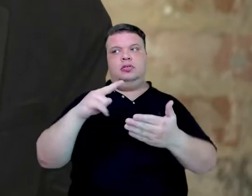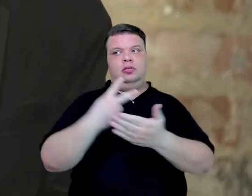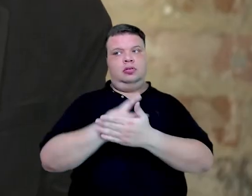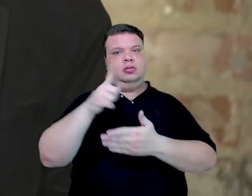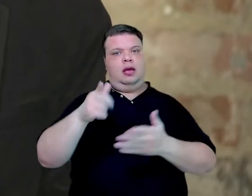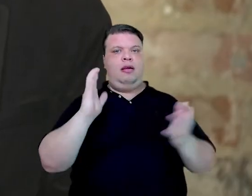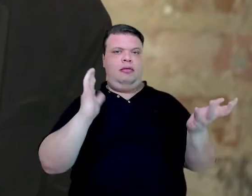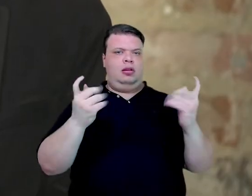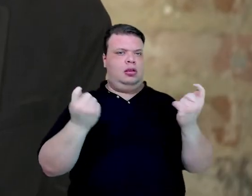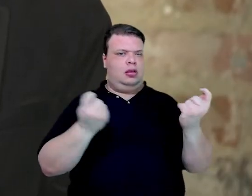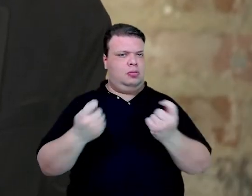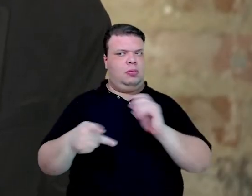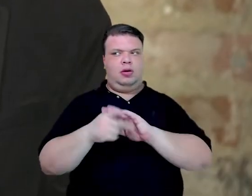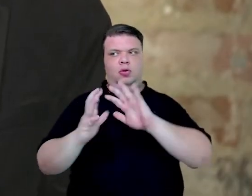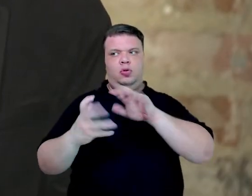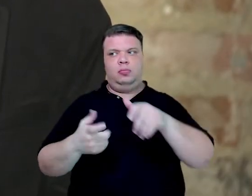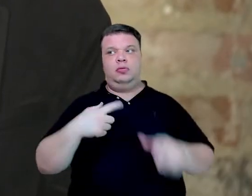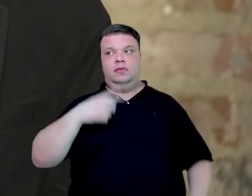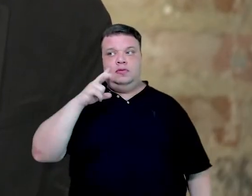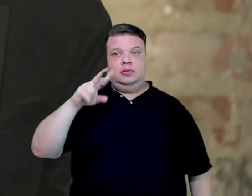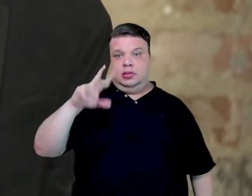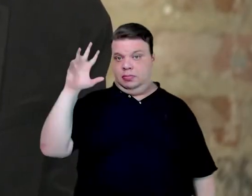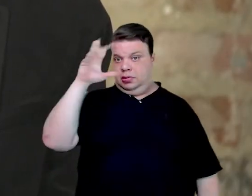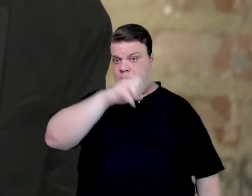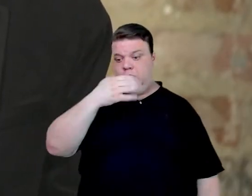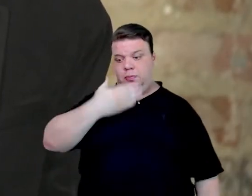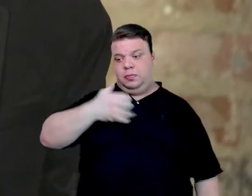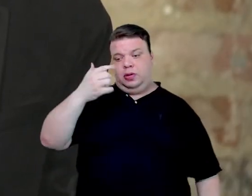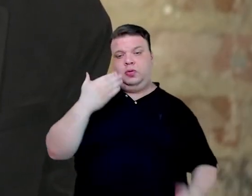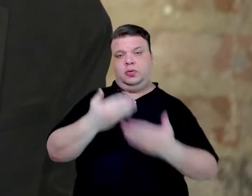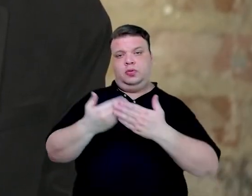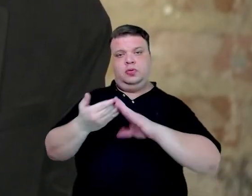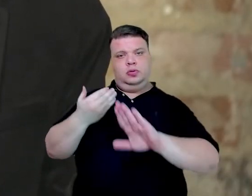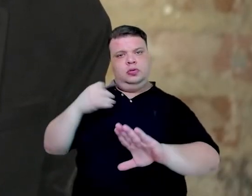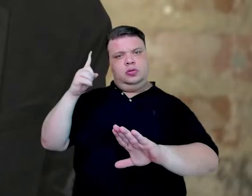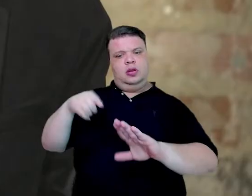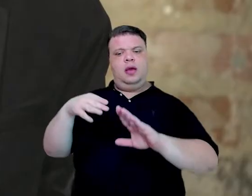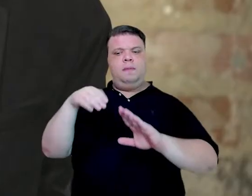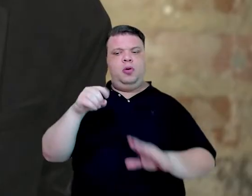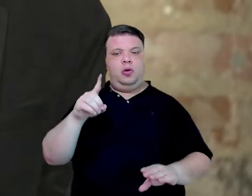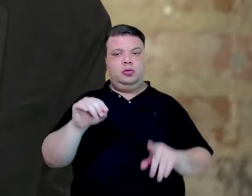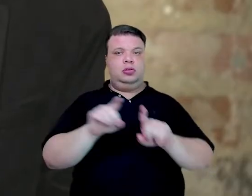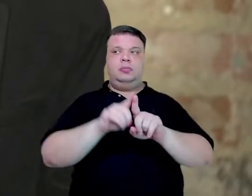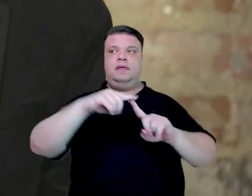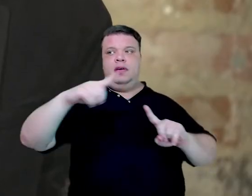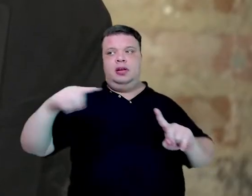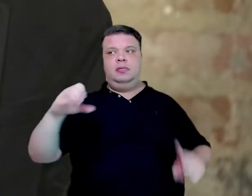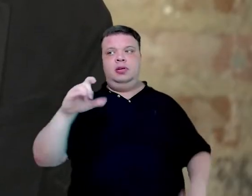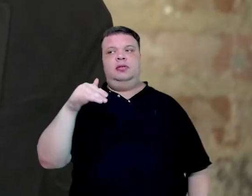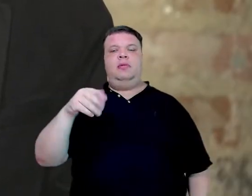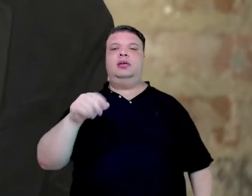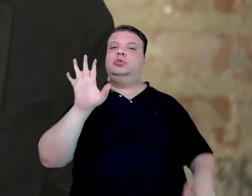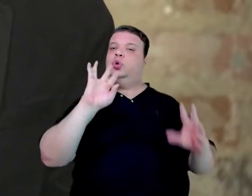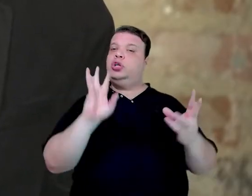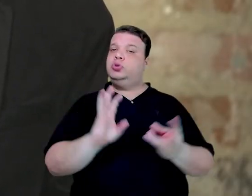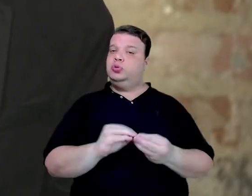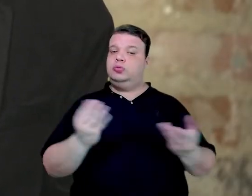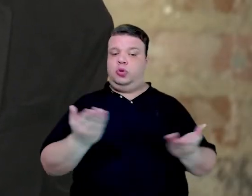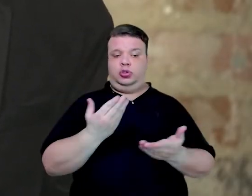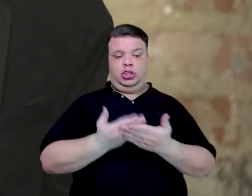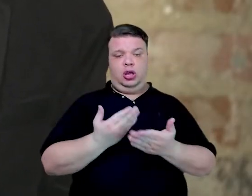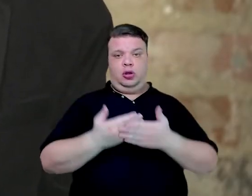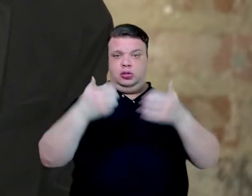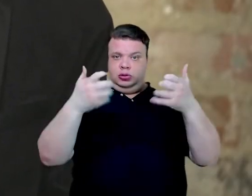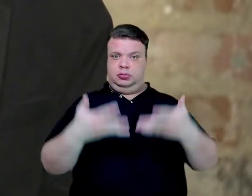equatorial central e leste, respectivamente, além de serem mecanismos reguladores fundamentais do clima global. Vocês aprenderão